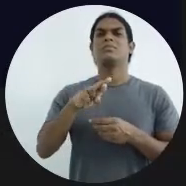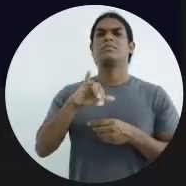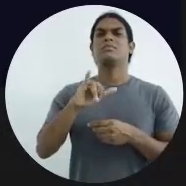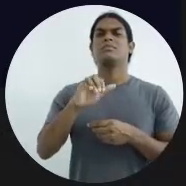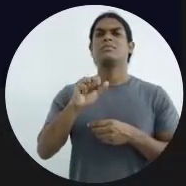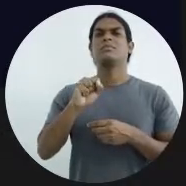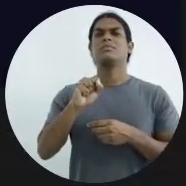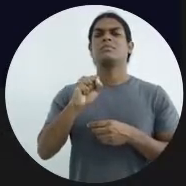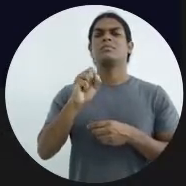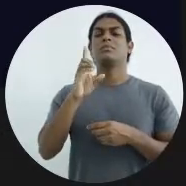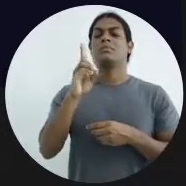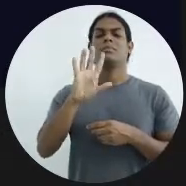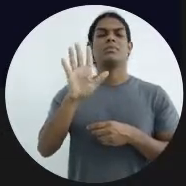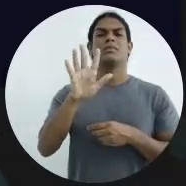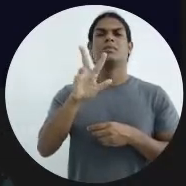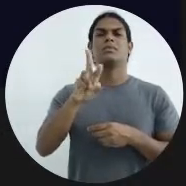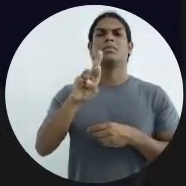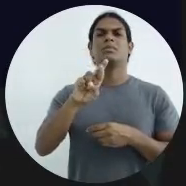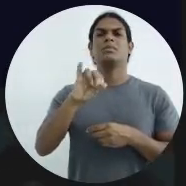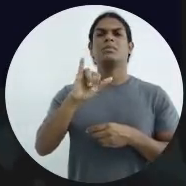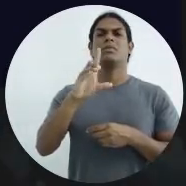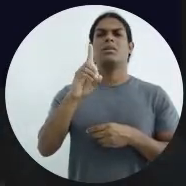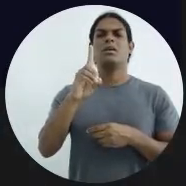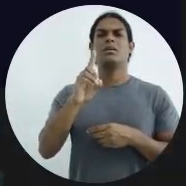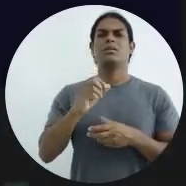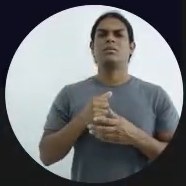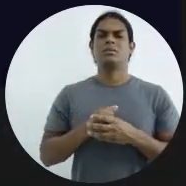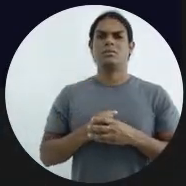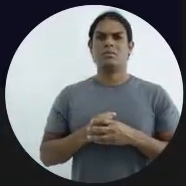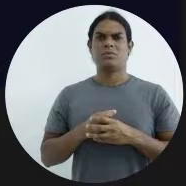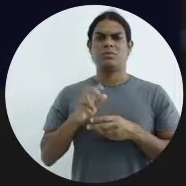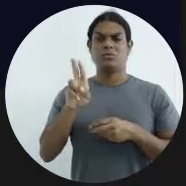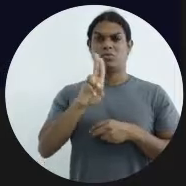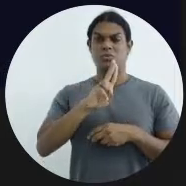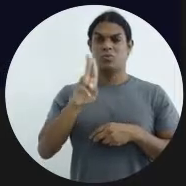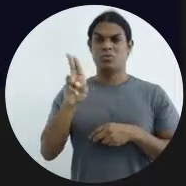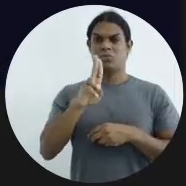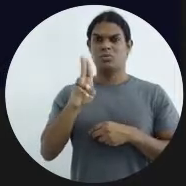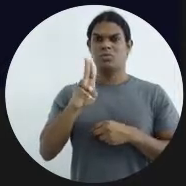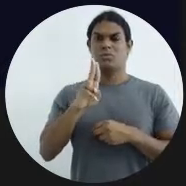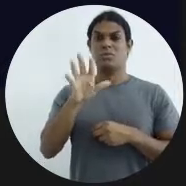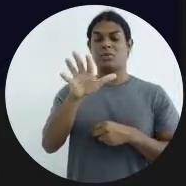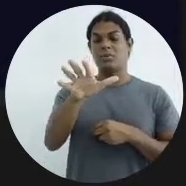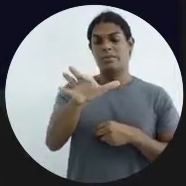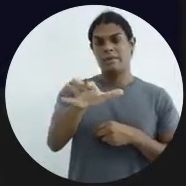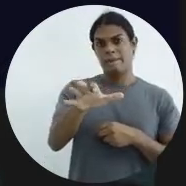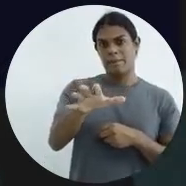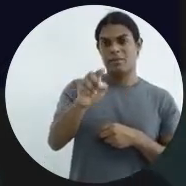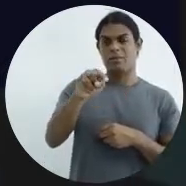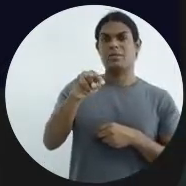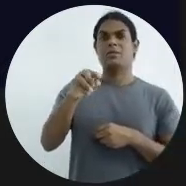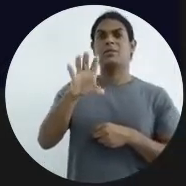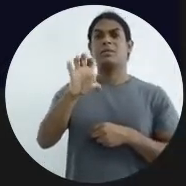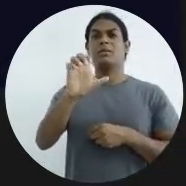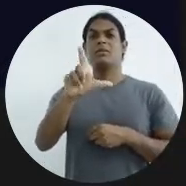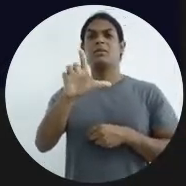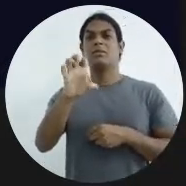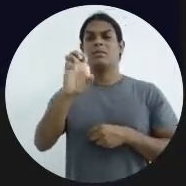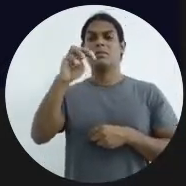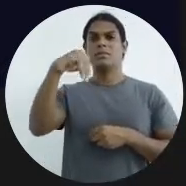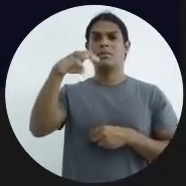ela esconde o elemento. Ela está lá o elemento, tchum, ele desaparece. Então quando eu apertar o botão, esses elementos vão desaparecer do